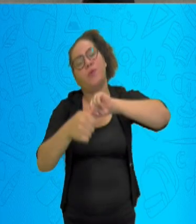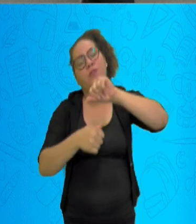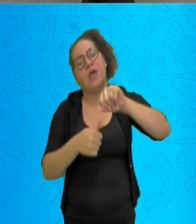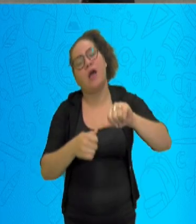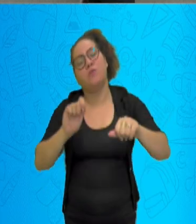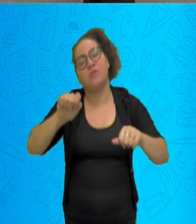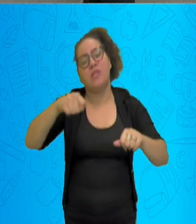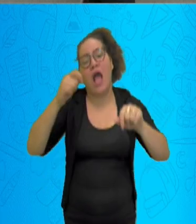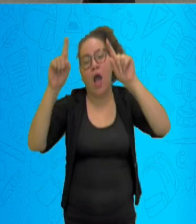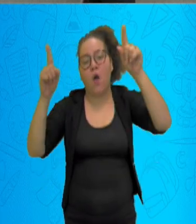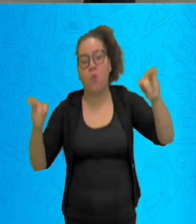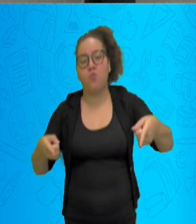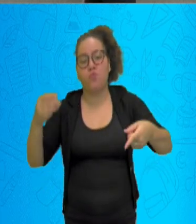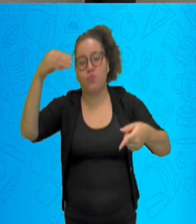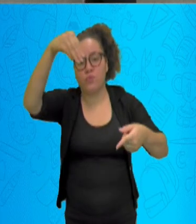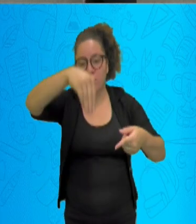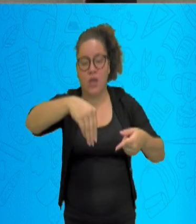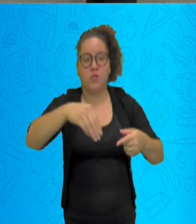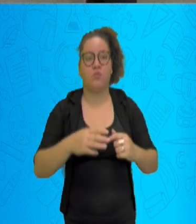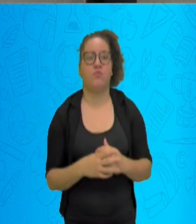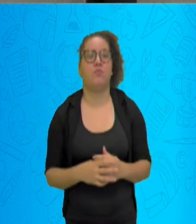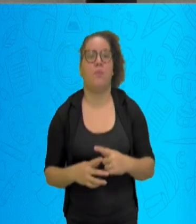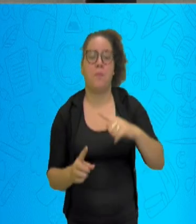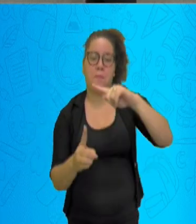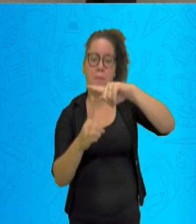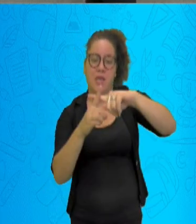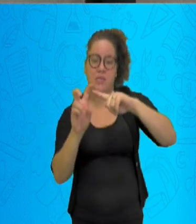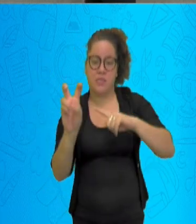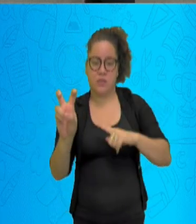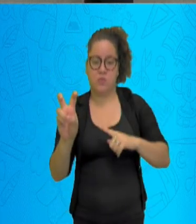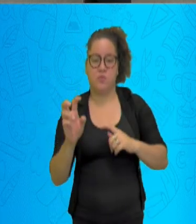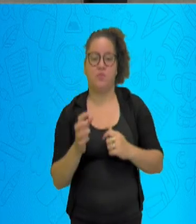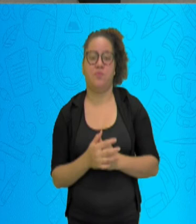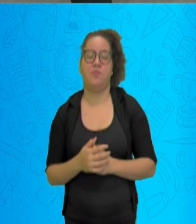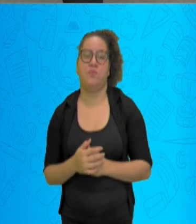o sinal do parêntese. Então, vai ficar mais 5.